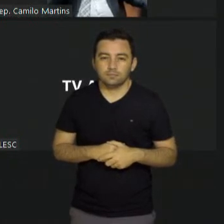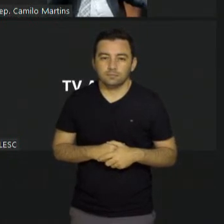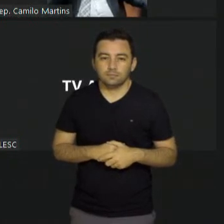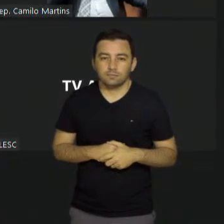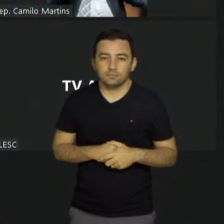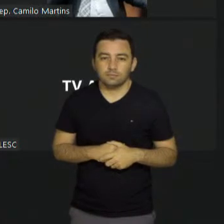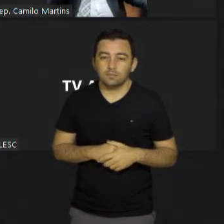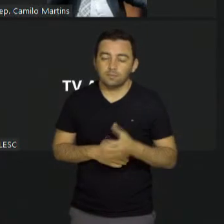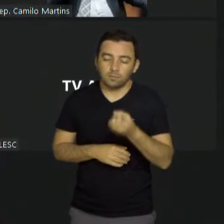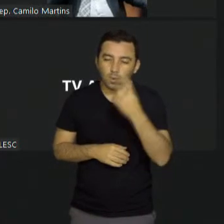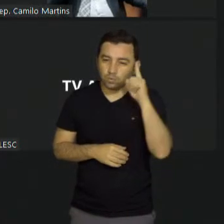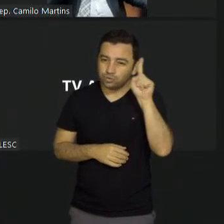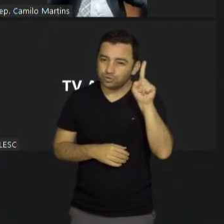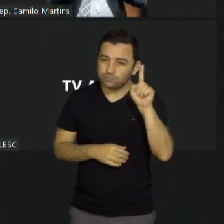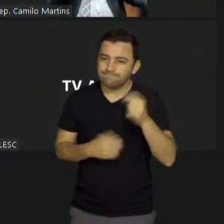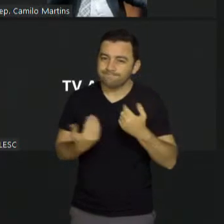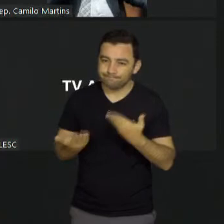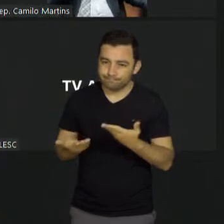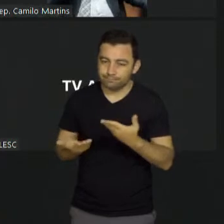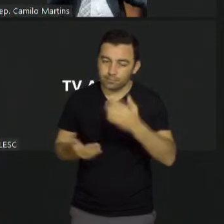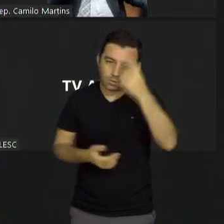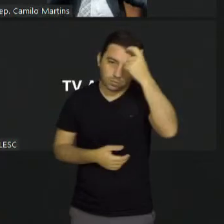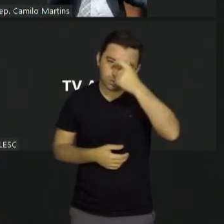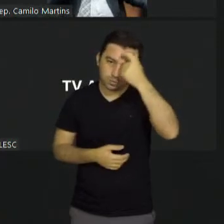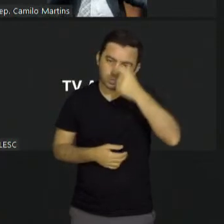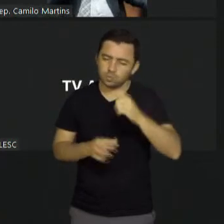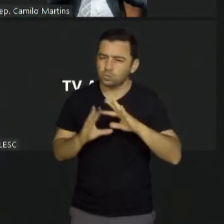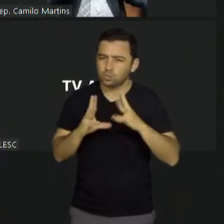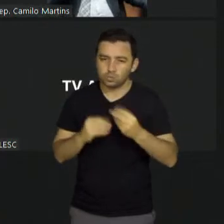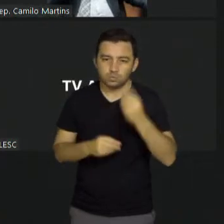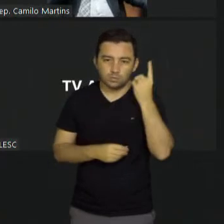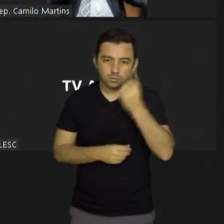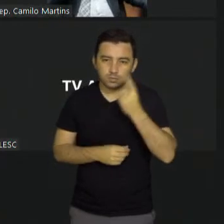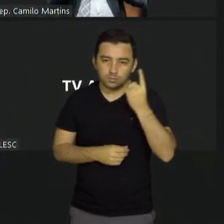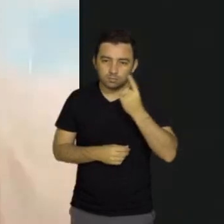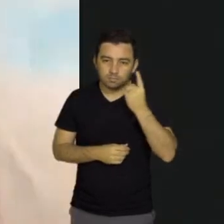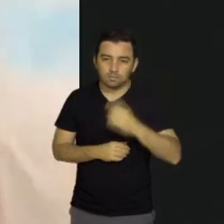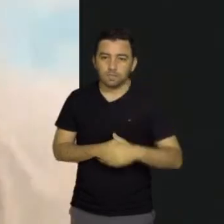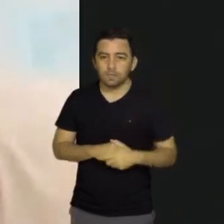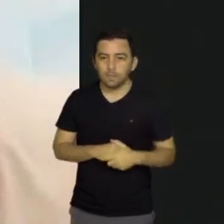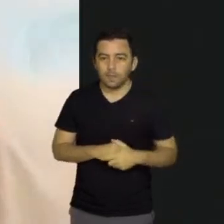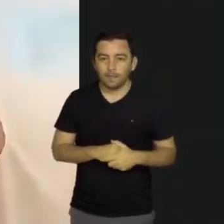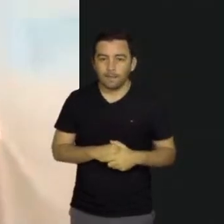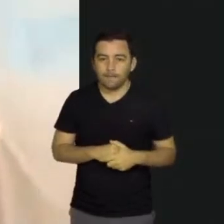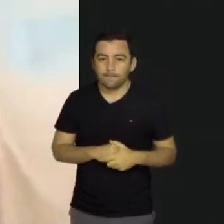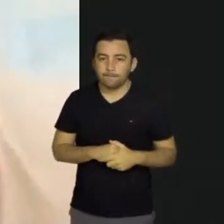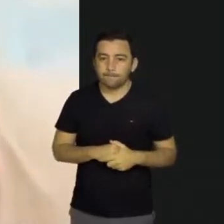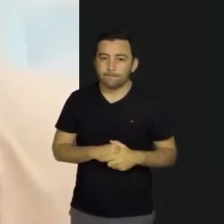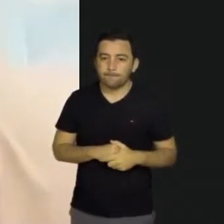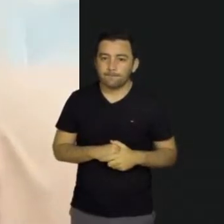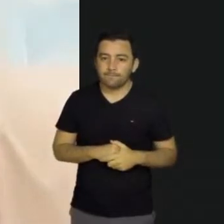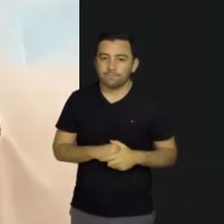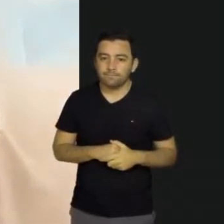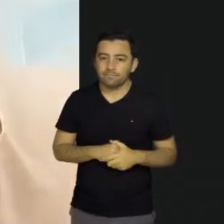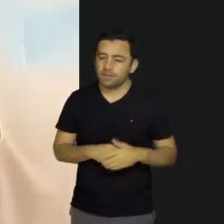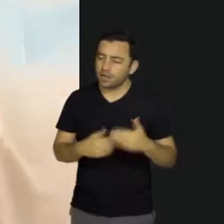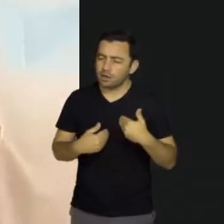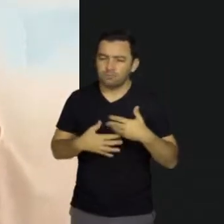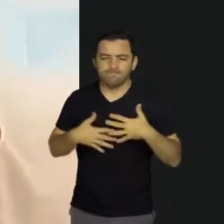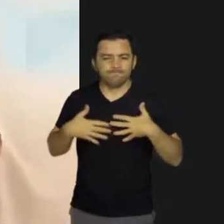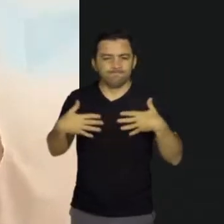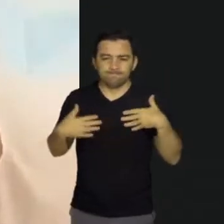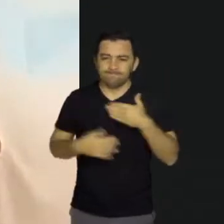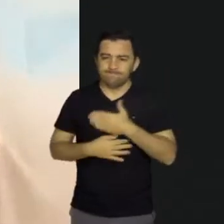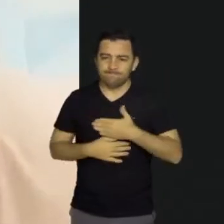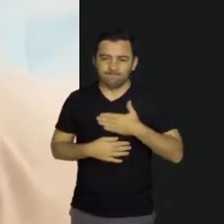Muito bom dia, deputado Maurício, todos os deputados aqui. De Vossa Excelência, ali, eu tenho um orgulho muito grande ali